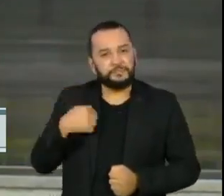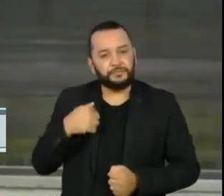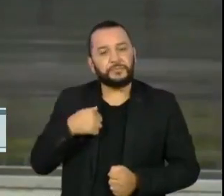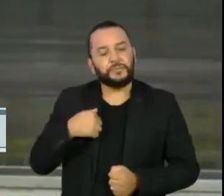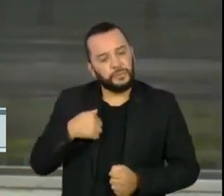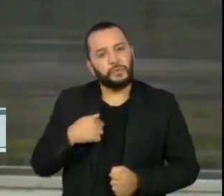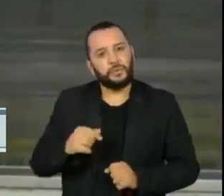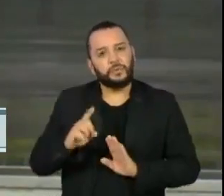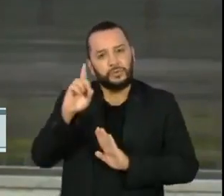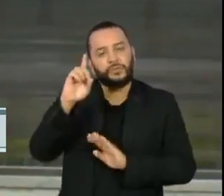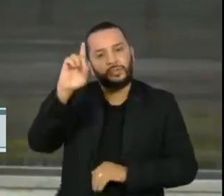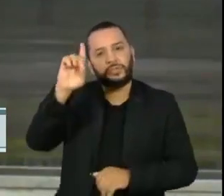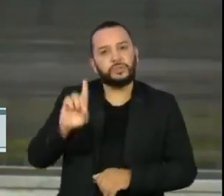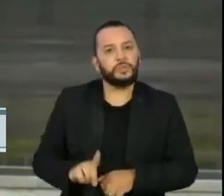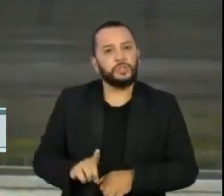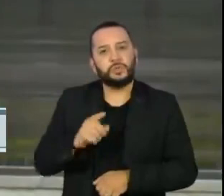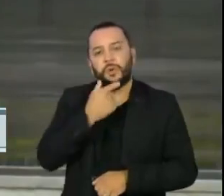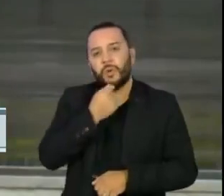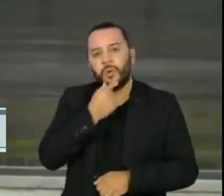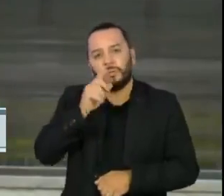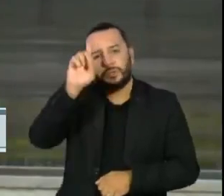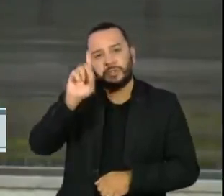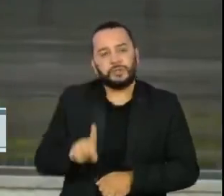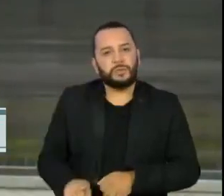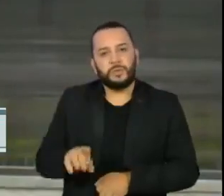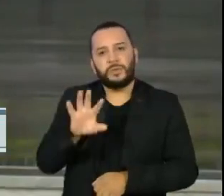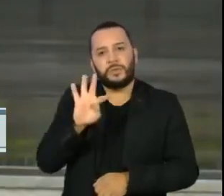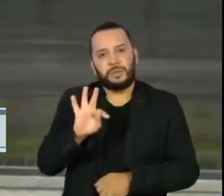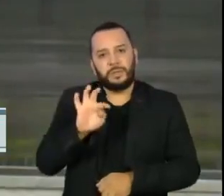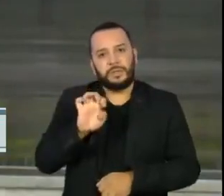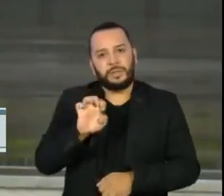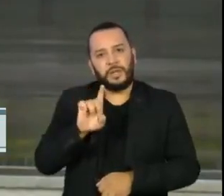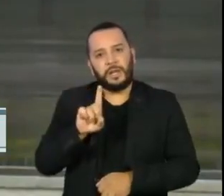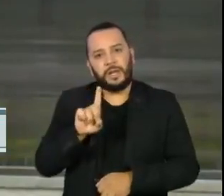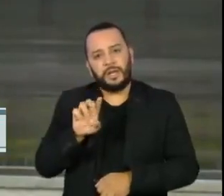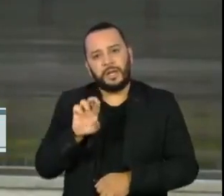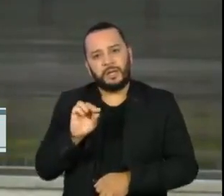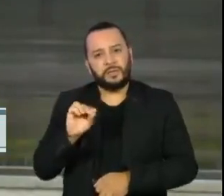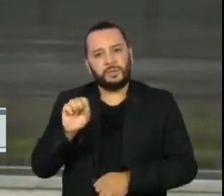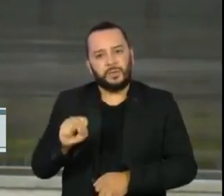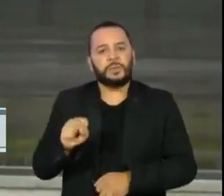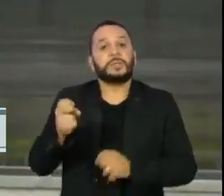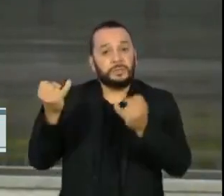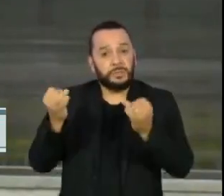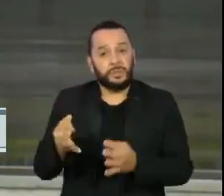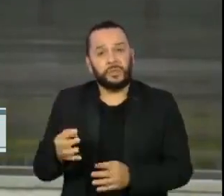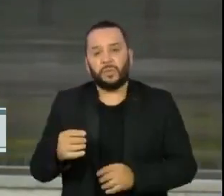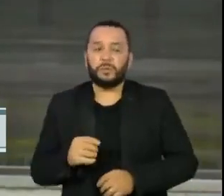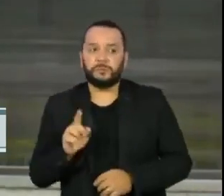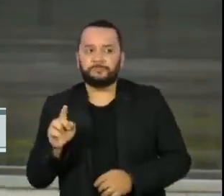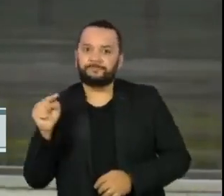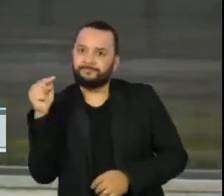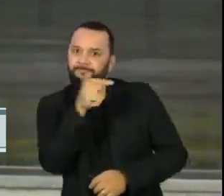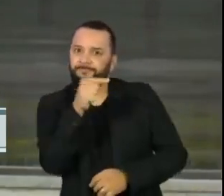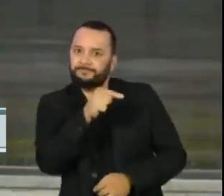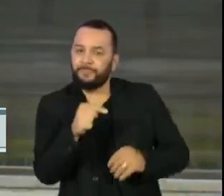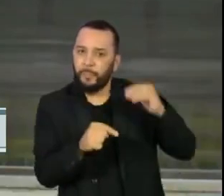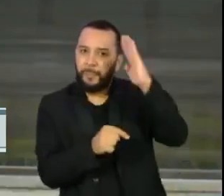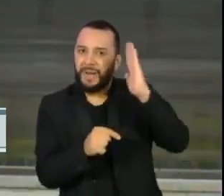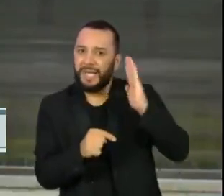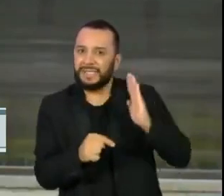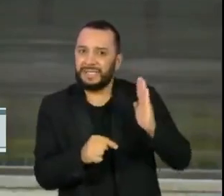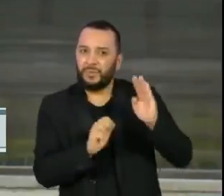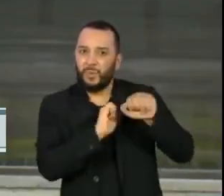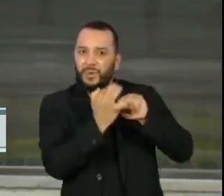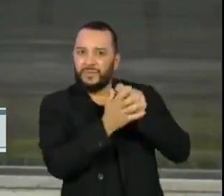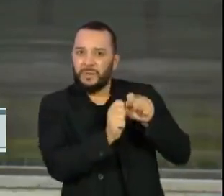diretor-geral observou que o Brasil já estava apontando risco para os países vizinhos da América do